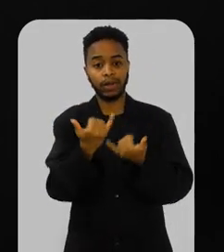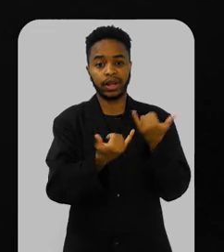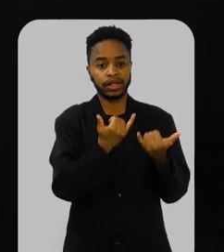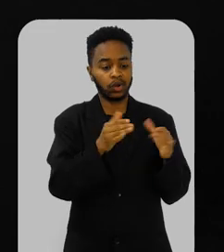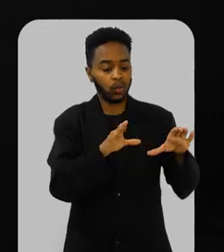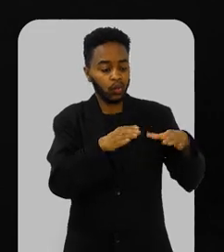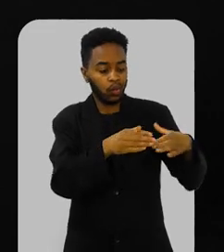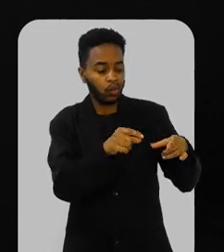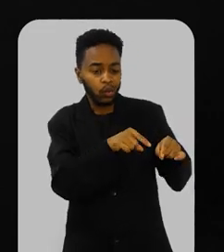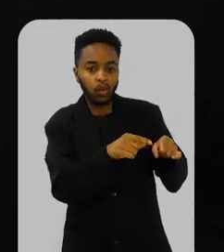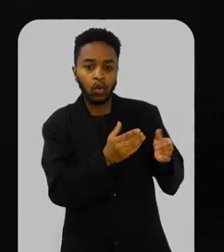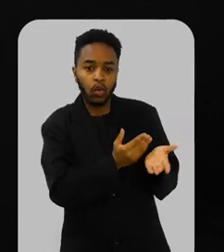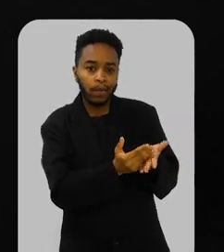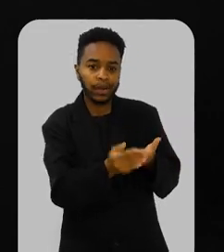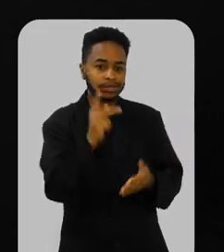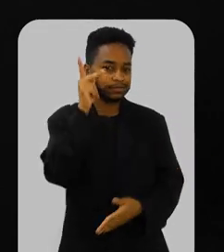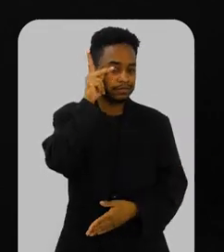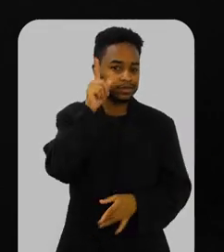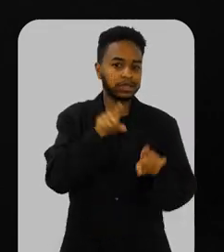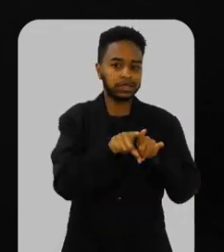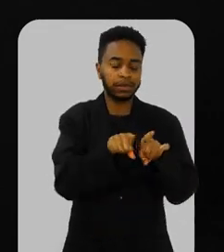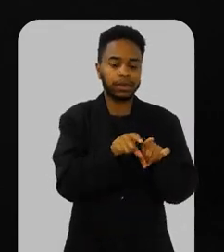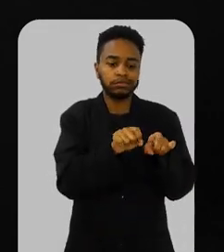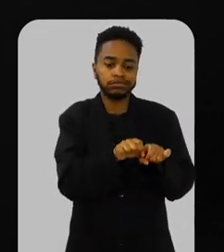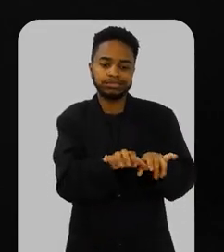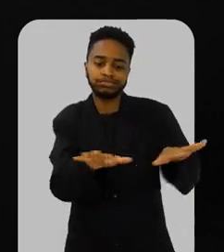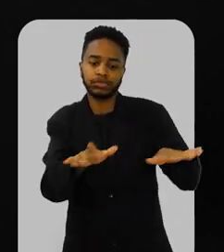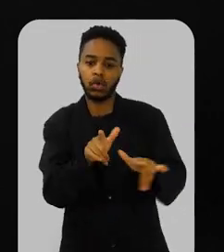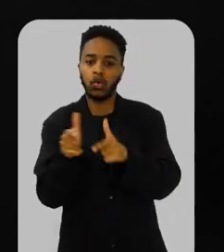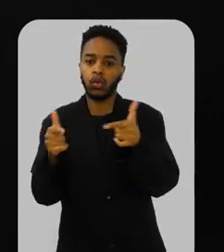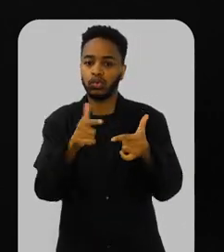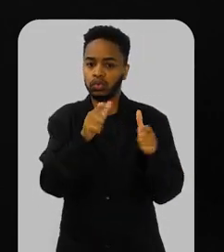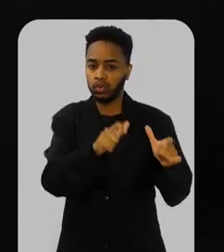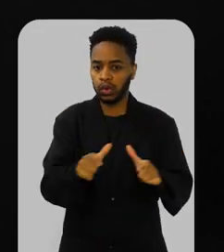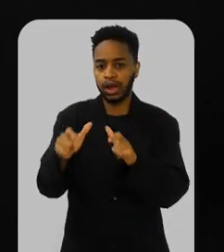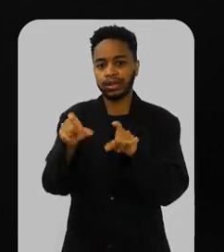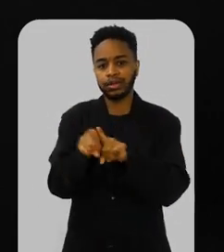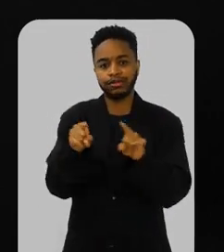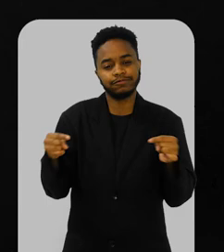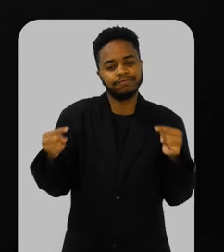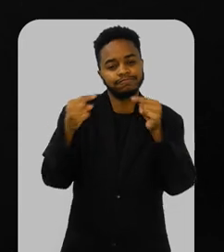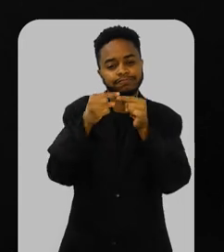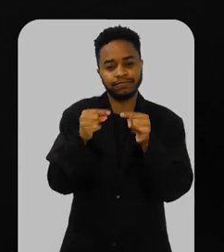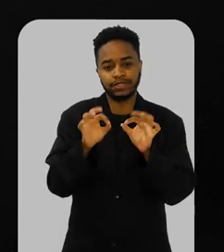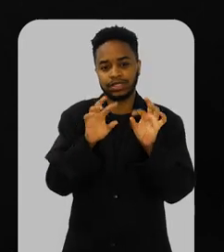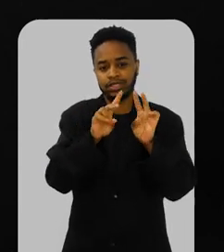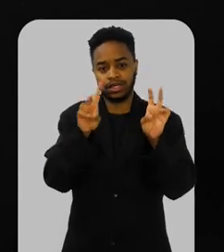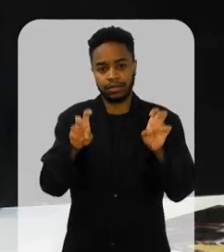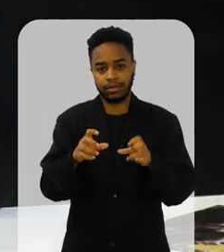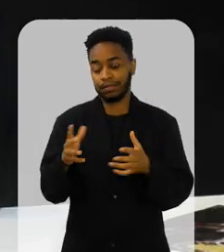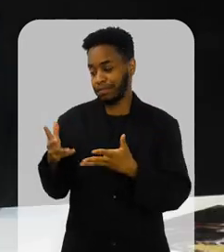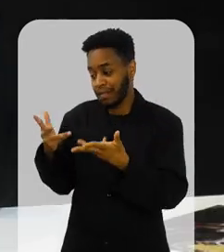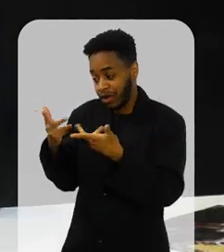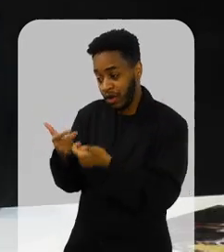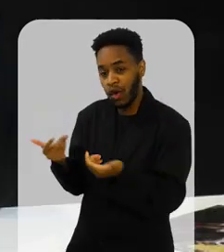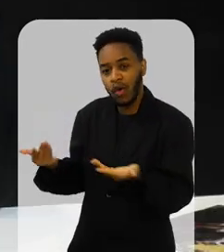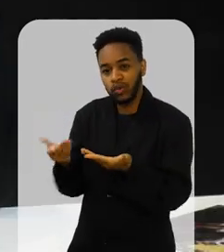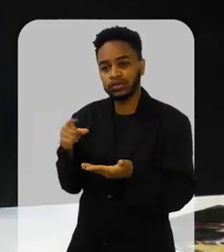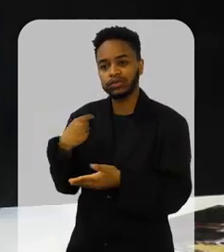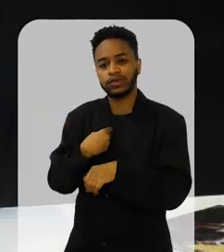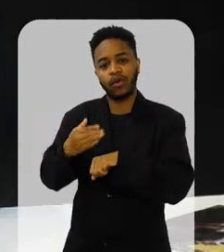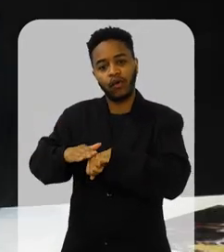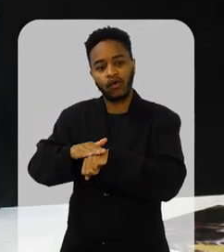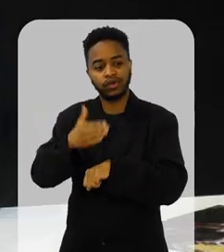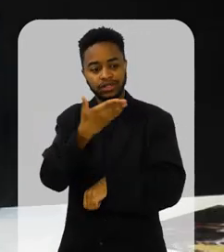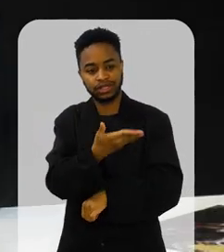expande dali, sai de Parintins e tem outros lugares, outras vivências, outras paixões e emoções que são muito bonitas. Maravilhoso isso. Hoje